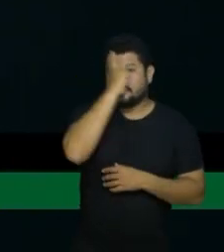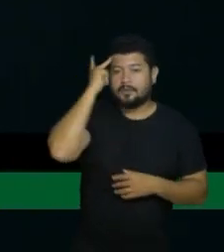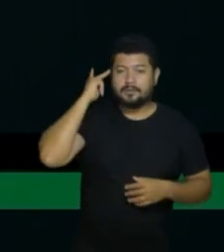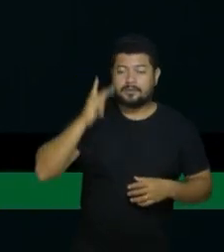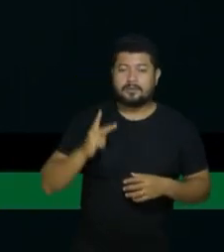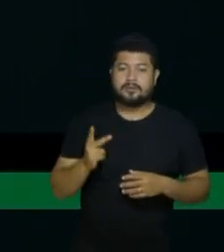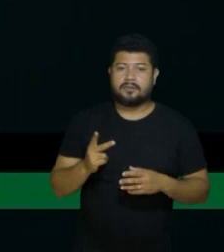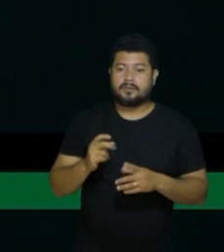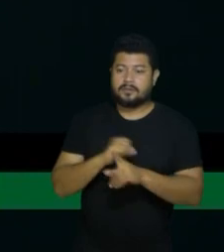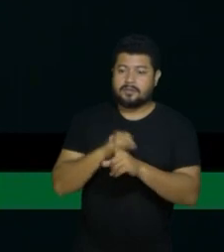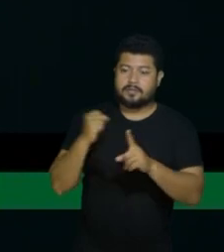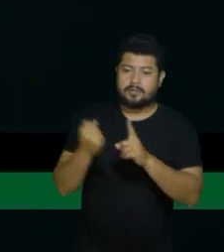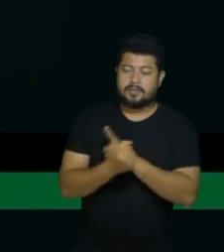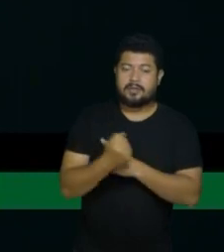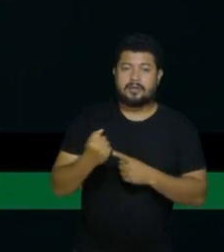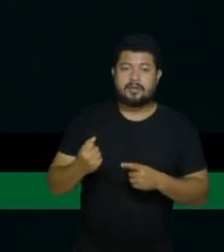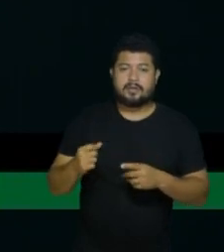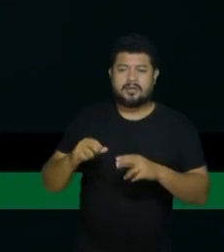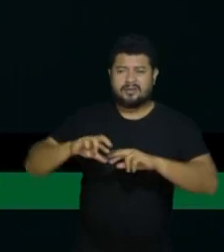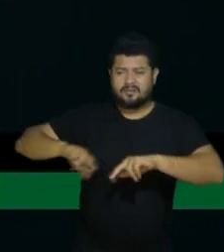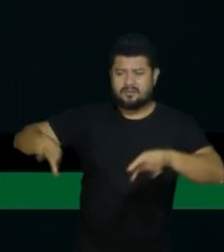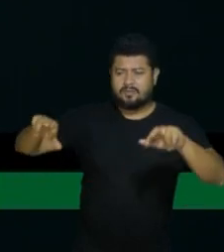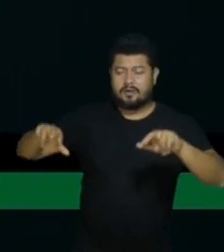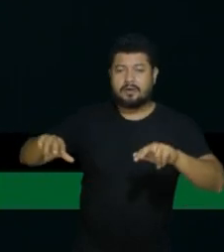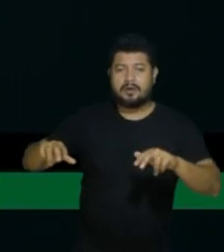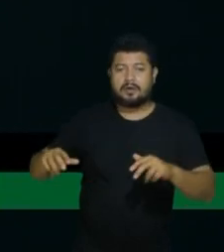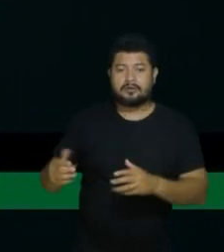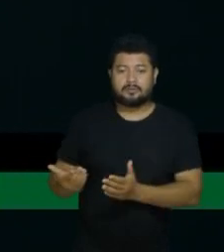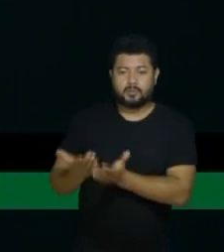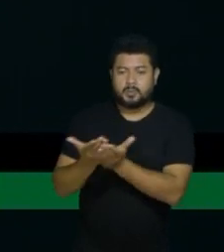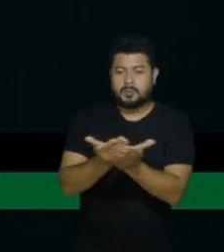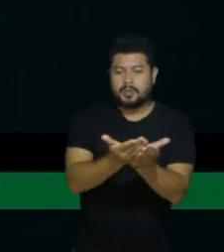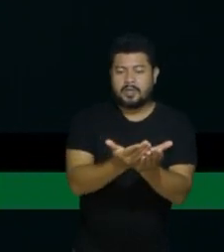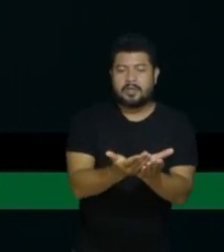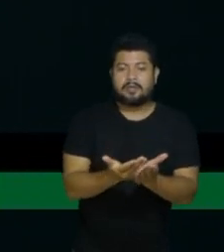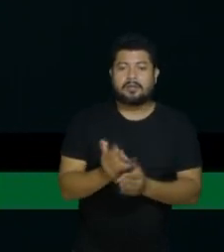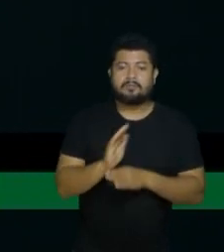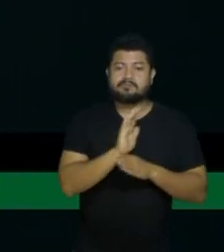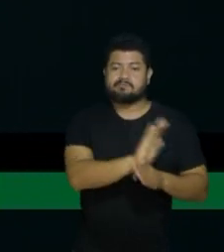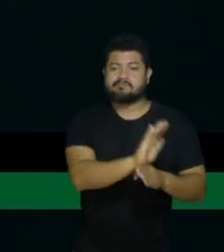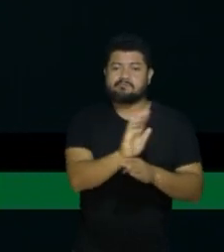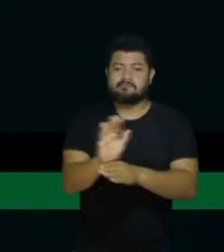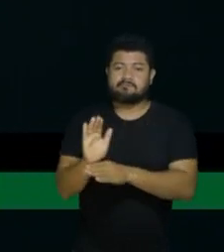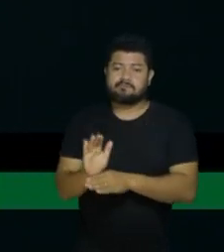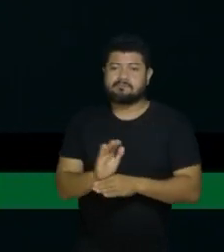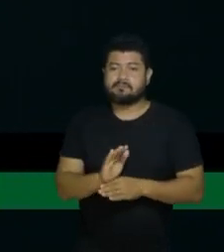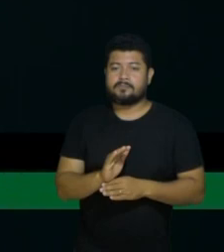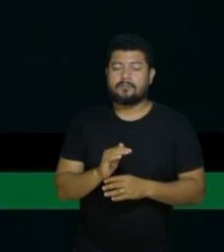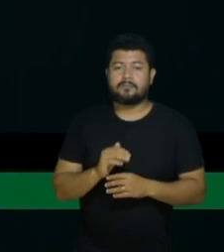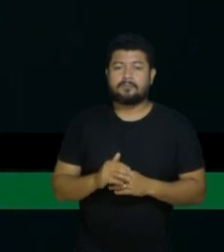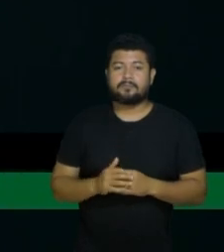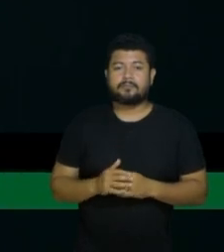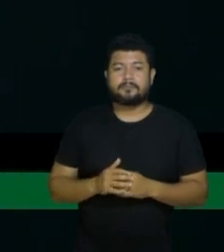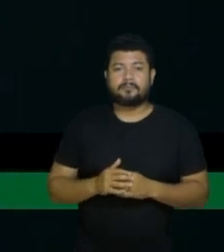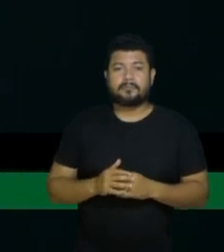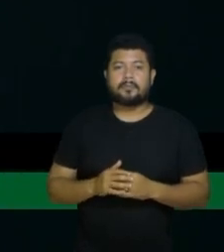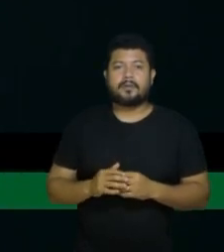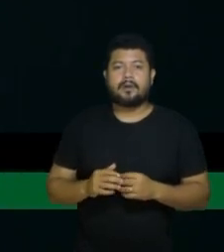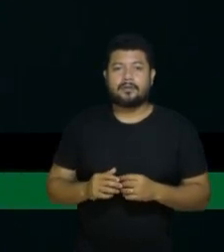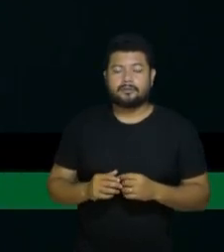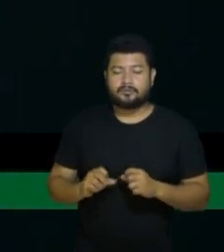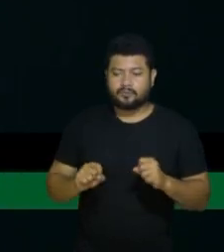com Jet com barcos enfim todos que de uma forma ou de outra estão dando seu